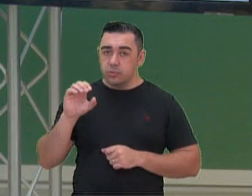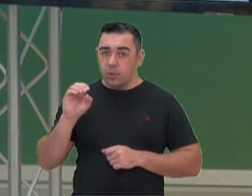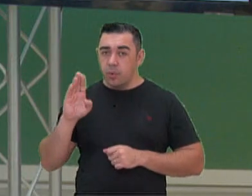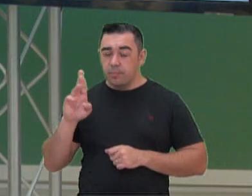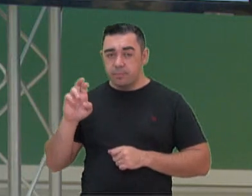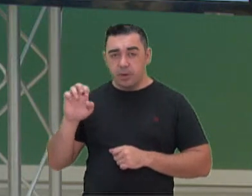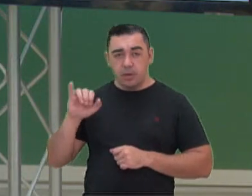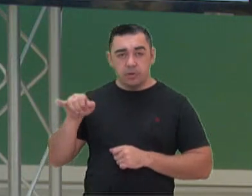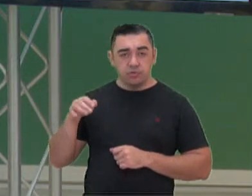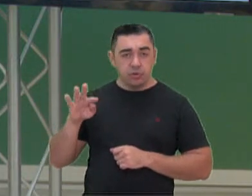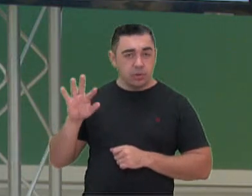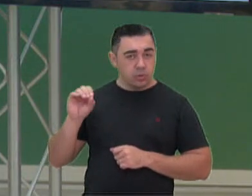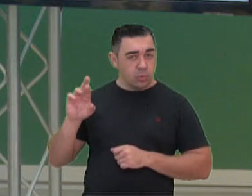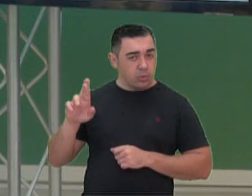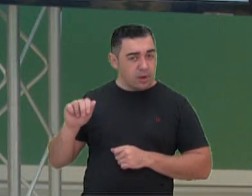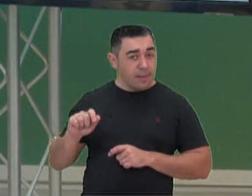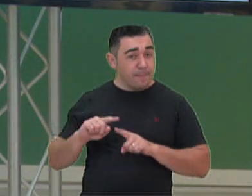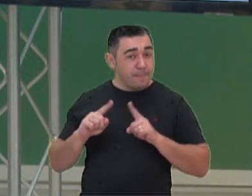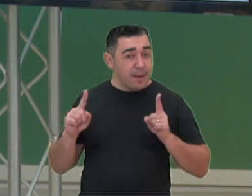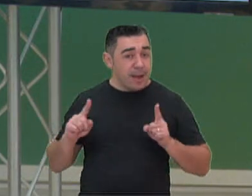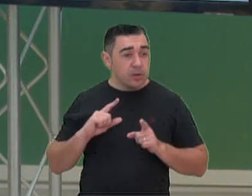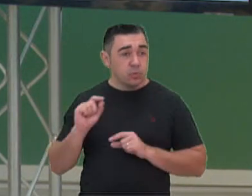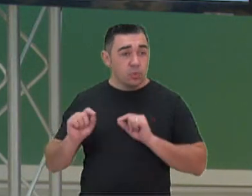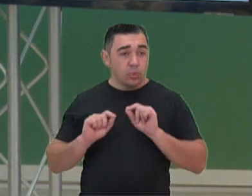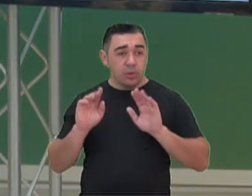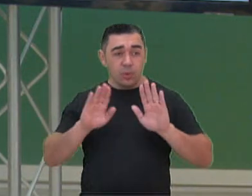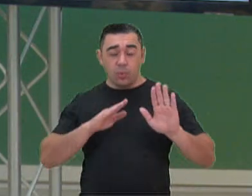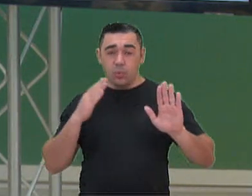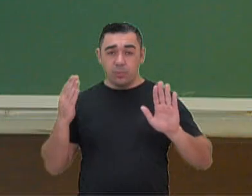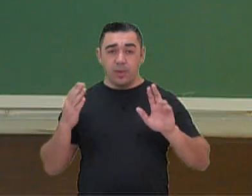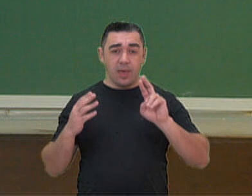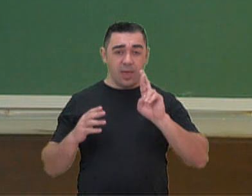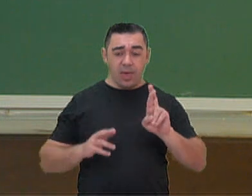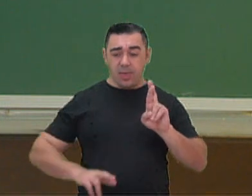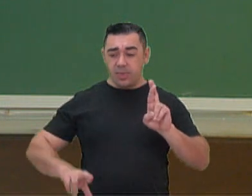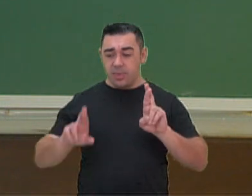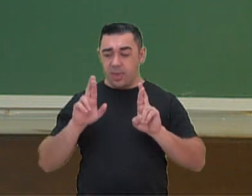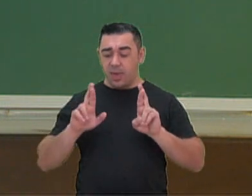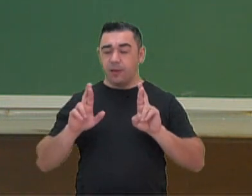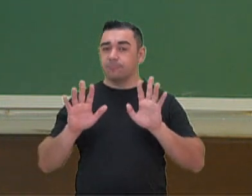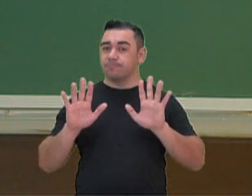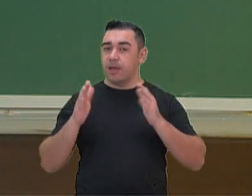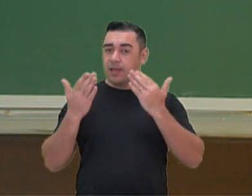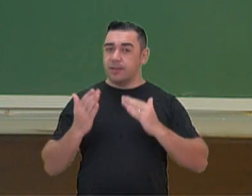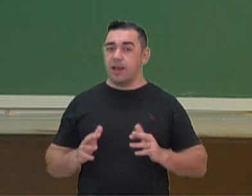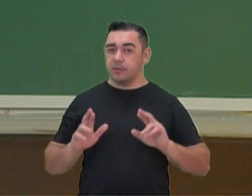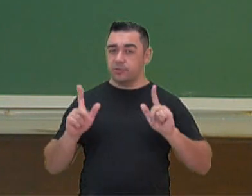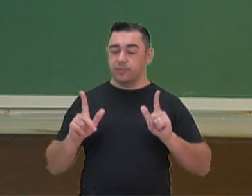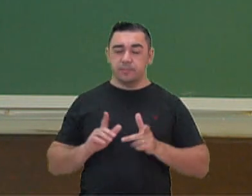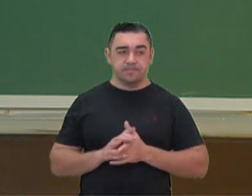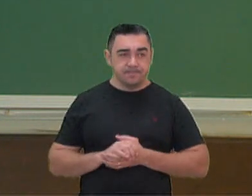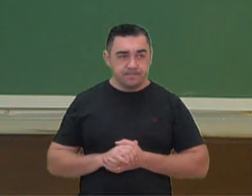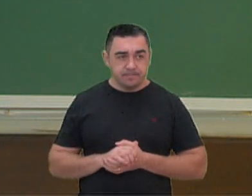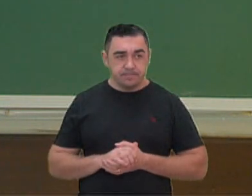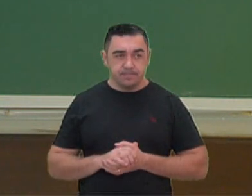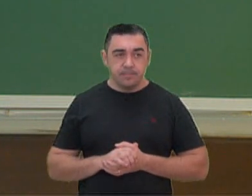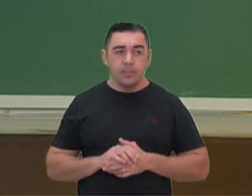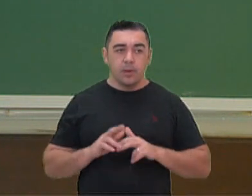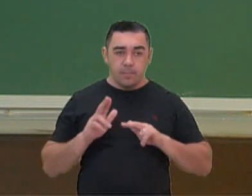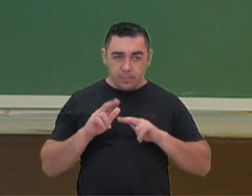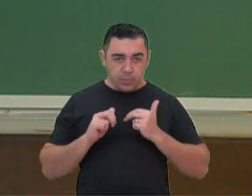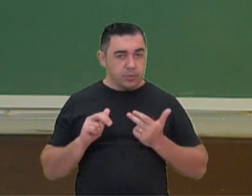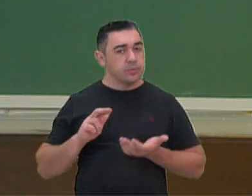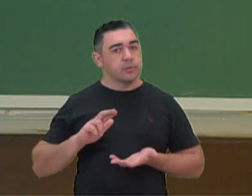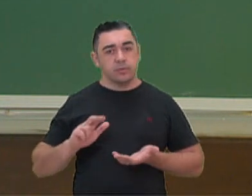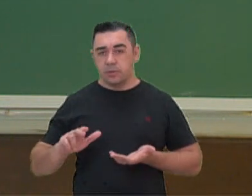lá. Mas por conta do contradomínio, a gente tem uma análise diferente. Por isso a gente diz